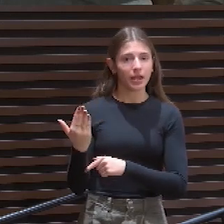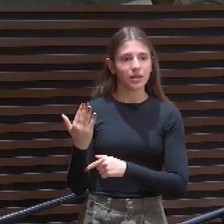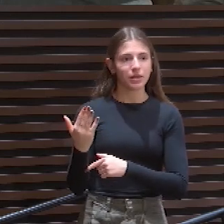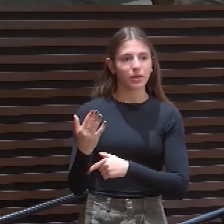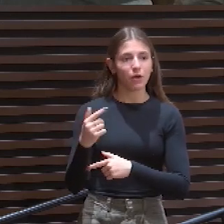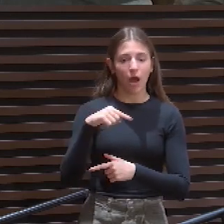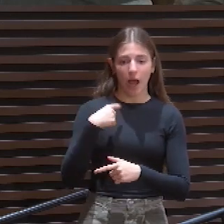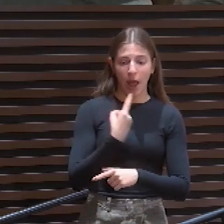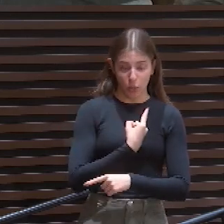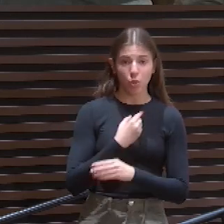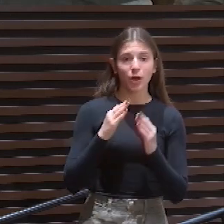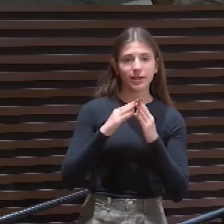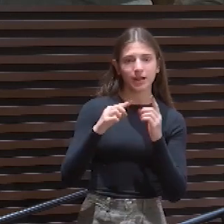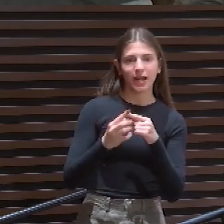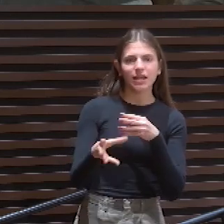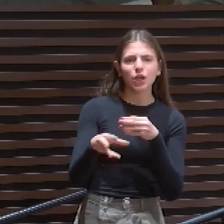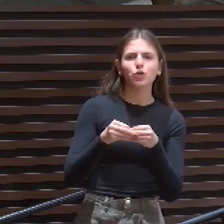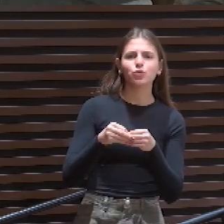comunidade?